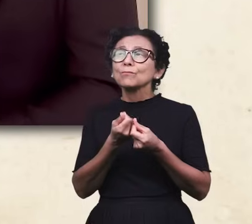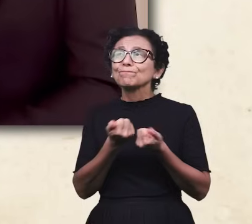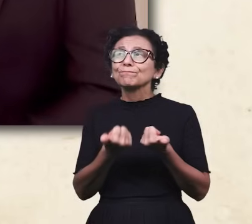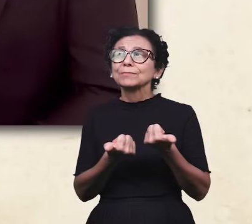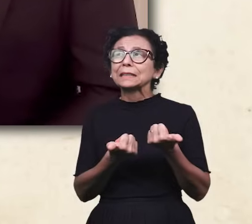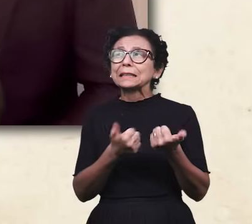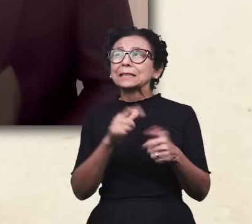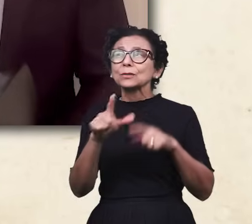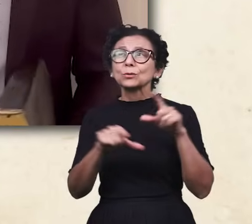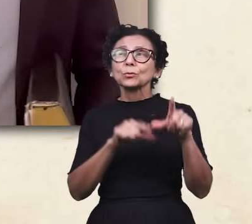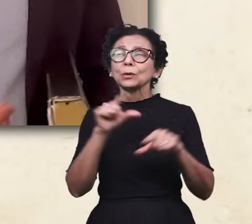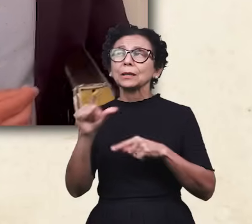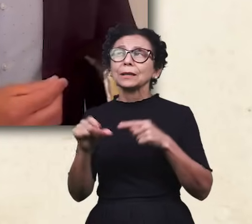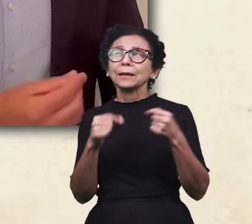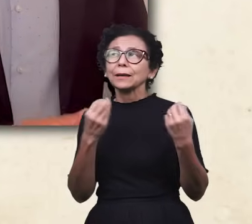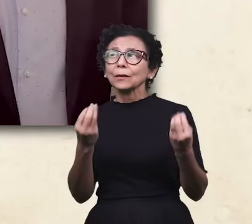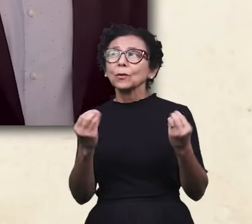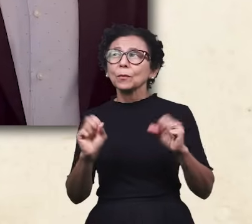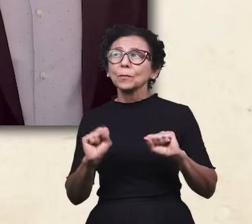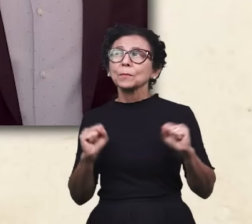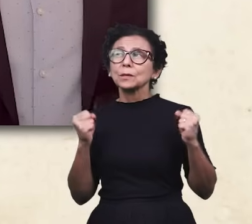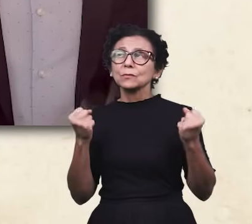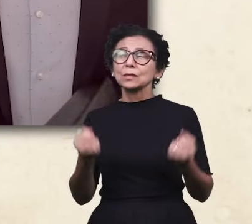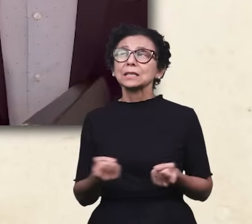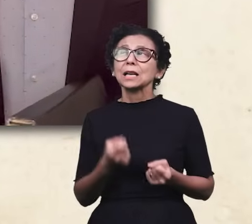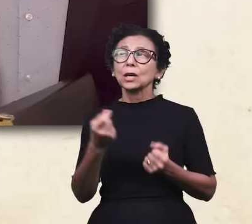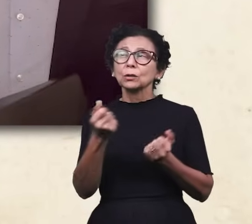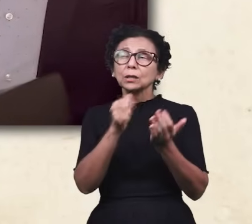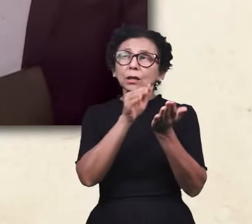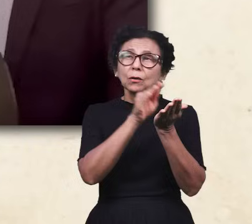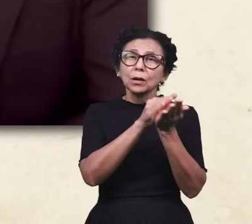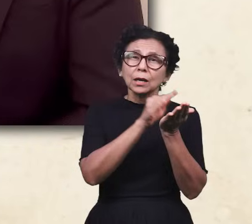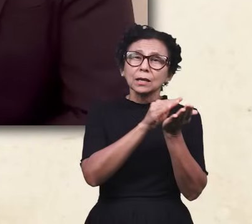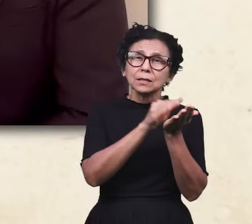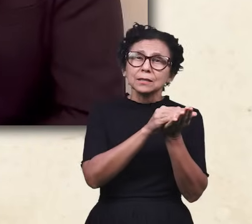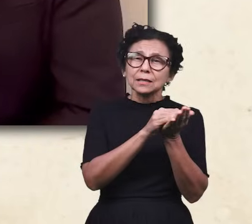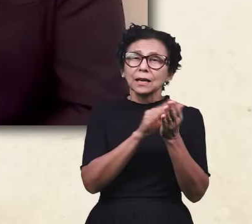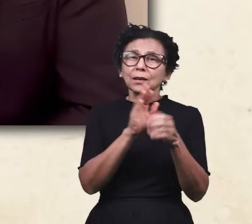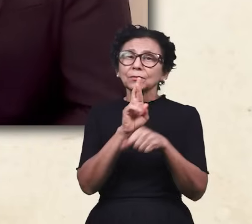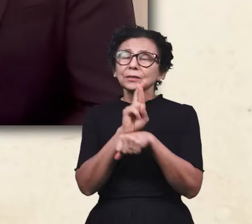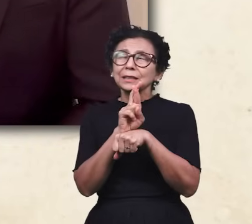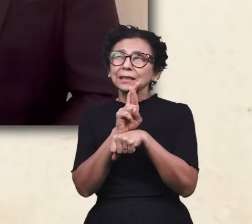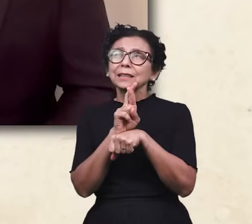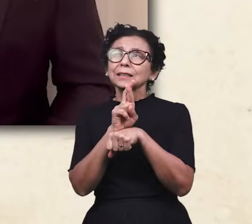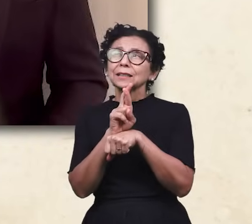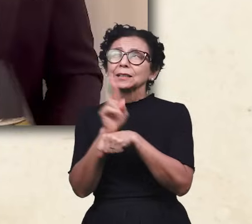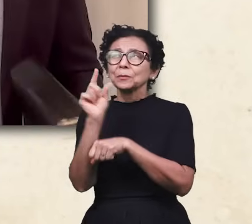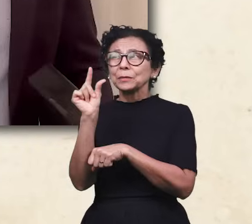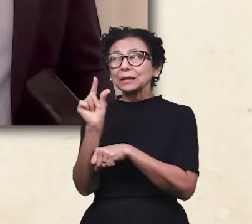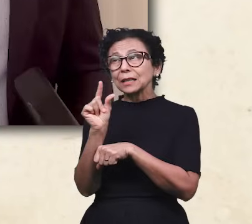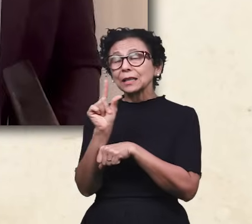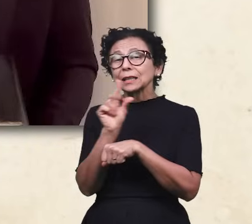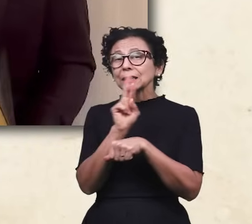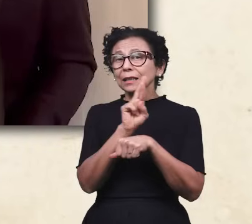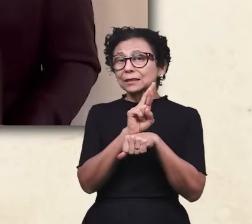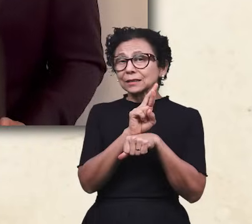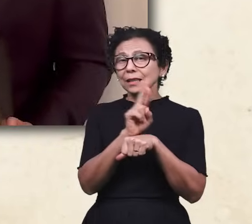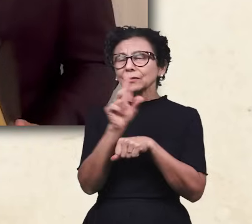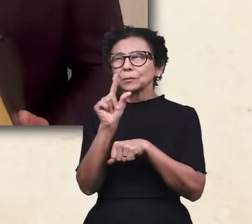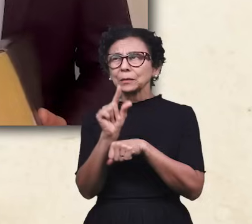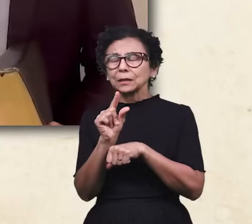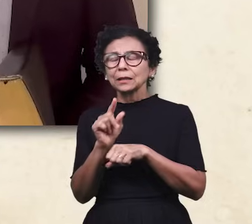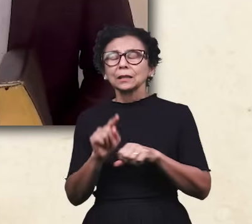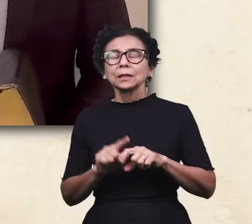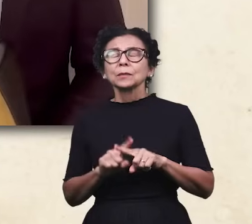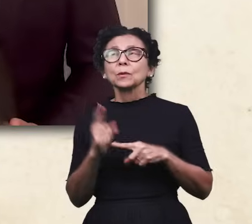devo investir, no que eu devo fazer, aonde eu tenho uma reserva, Senhor, pequena, onde eu devo colocar. Hoje nós estamos